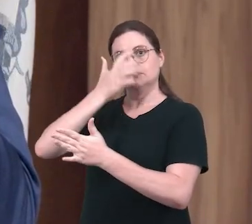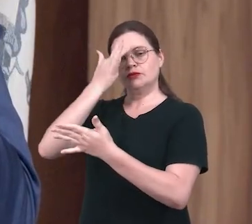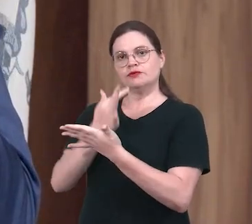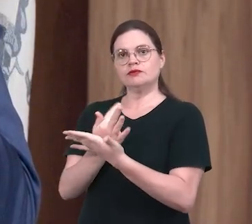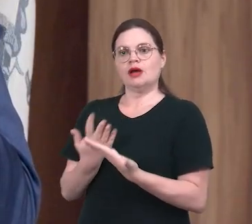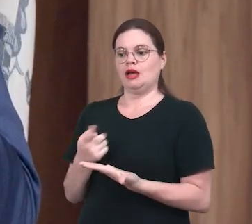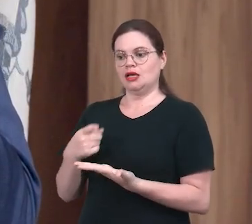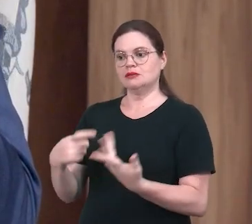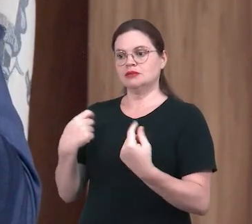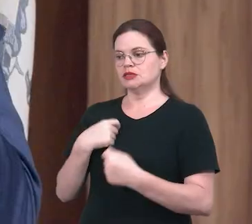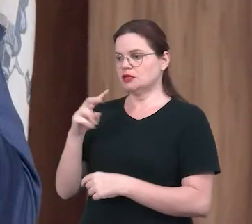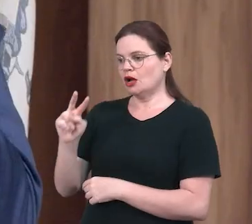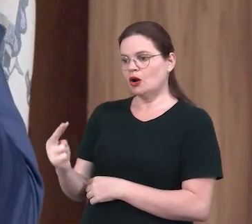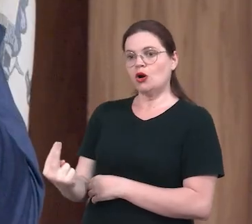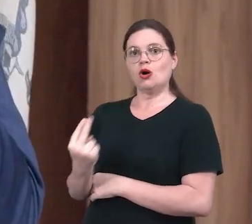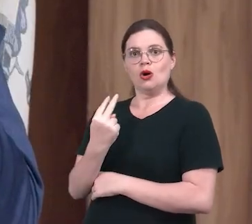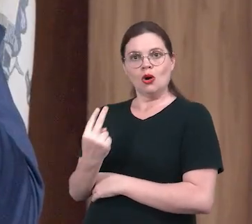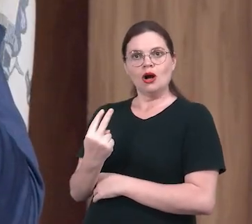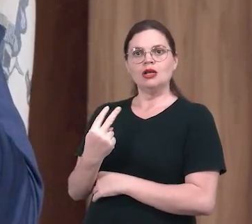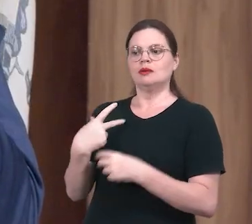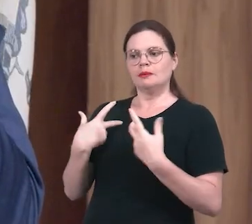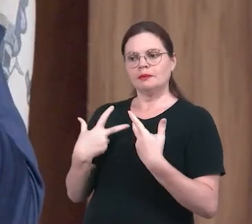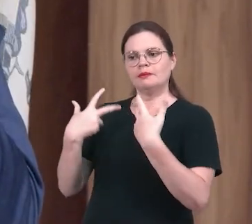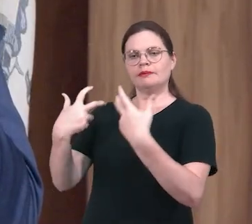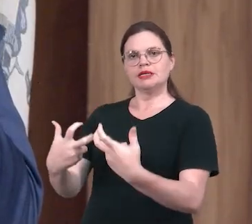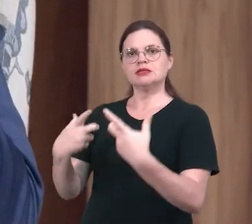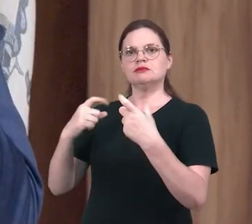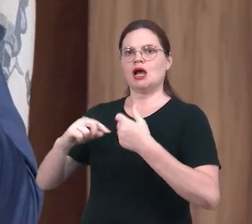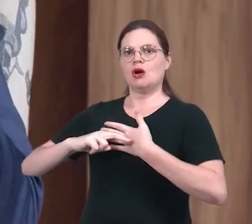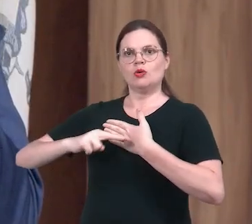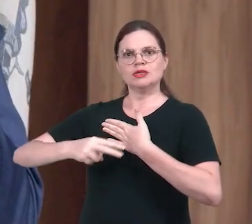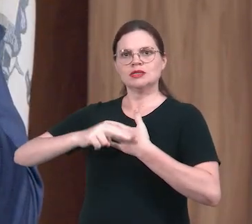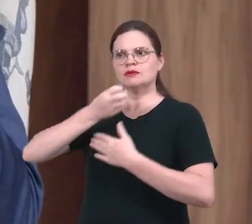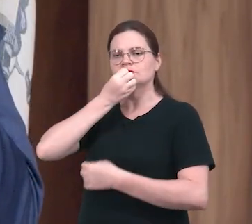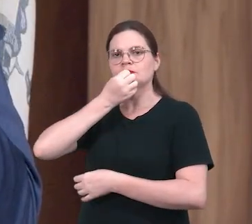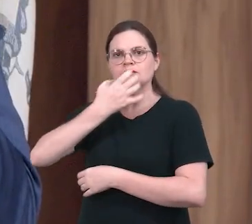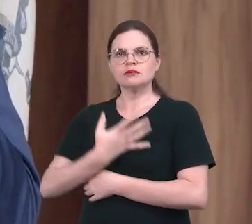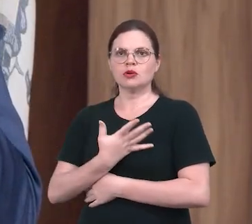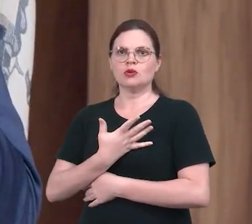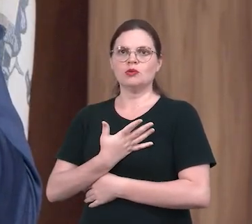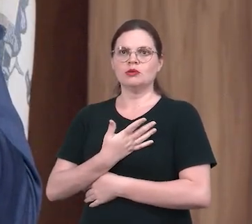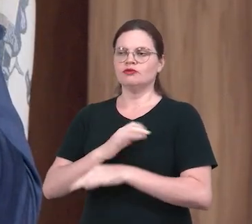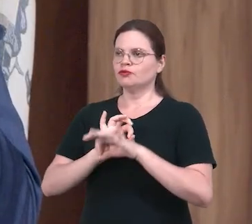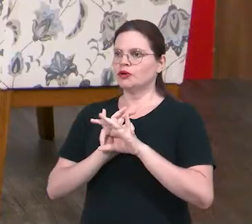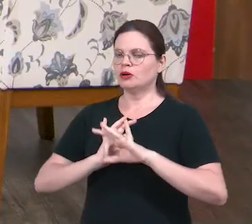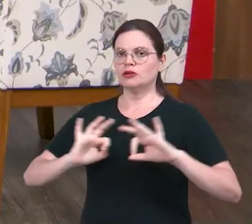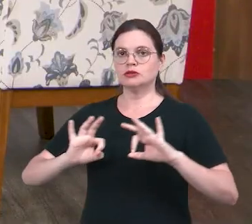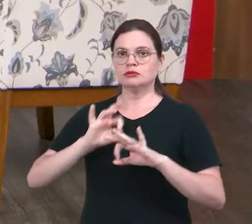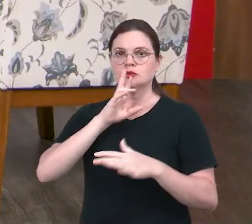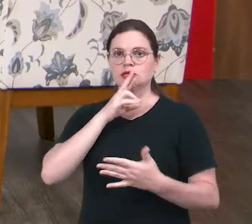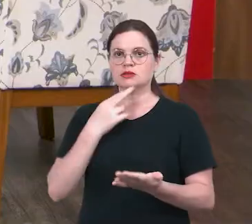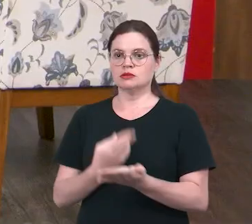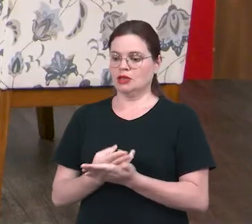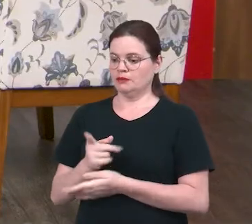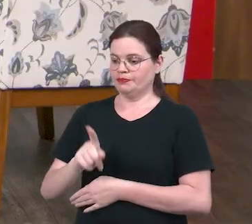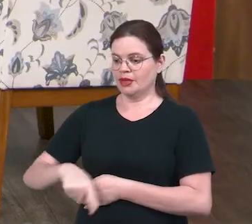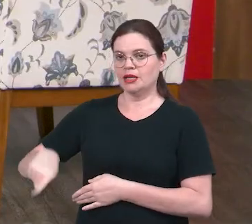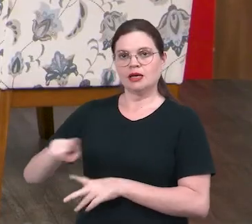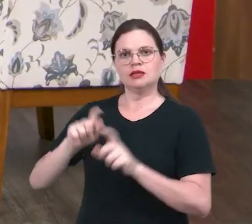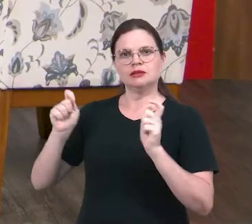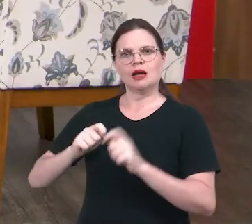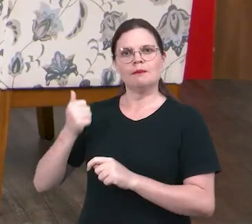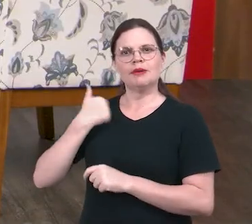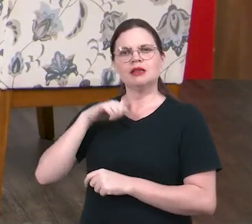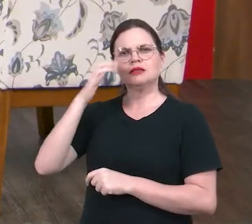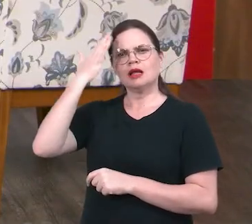que nós vivemos. Eles precisam de olhar e ver que a consequência disso foi muito boa, para que eles